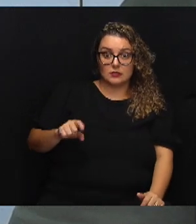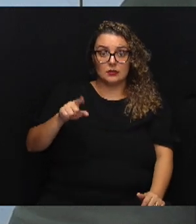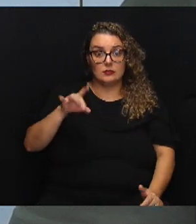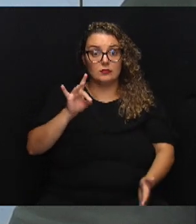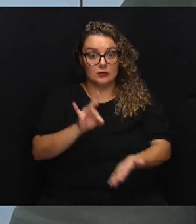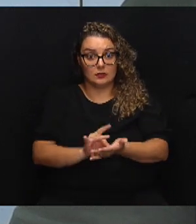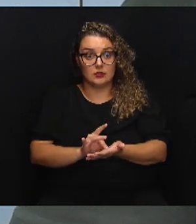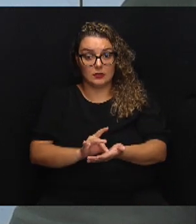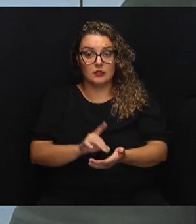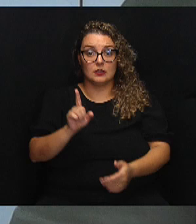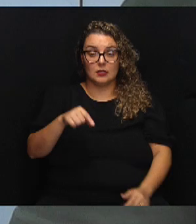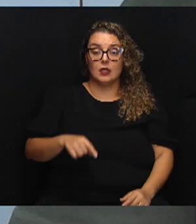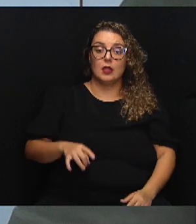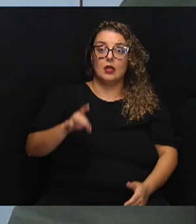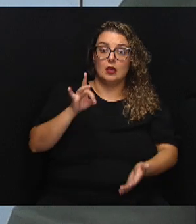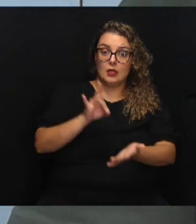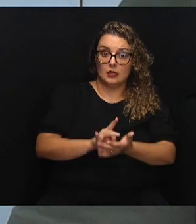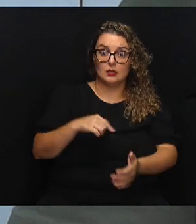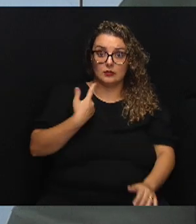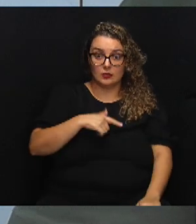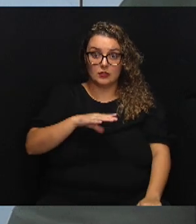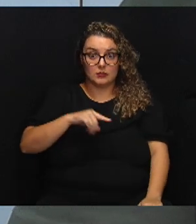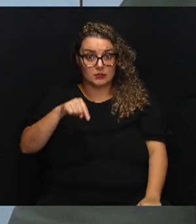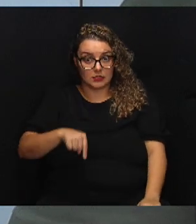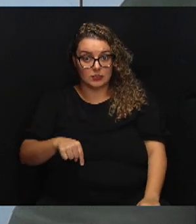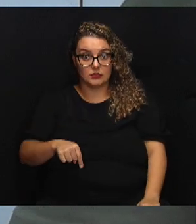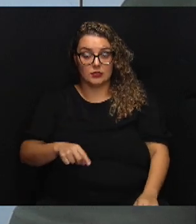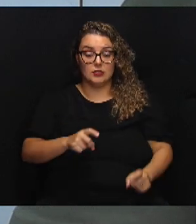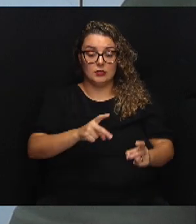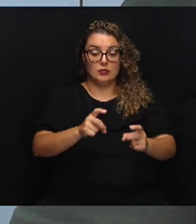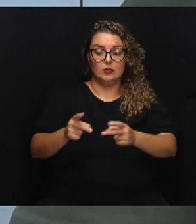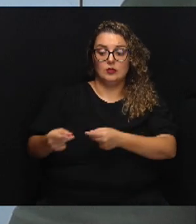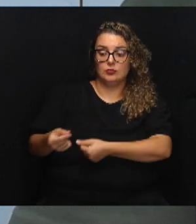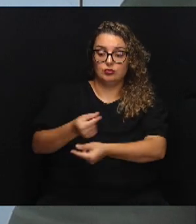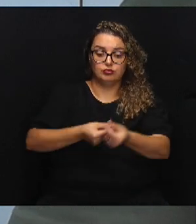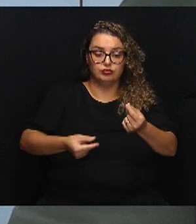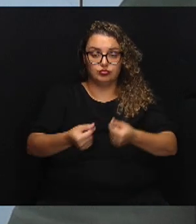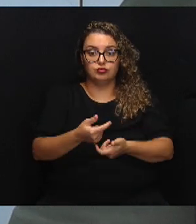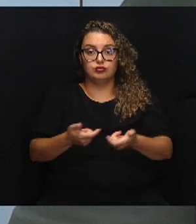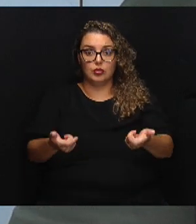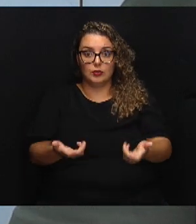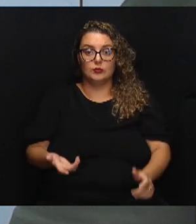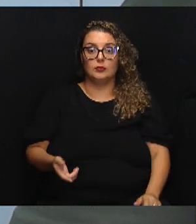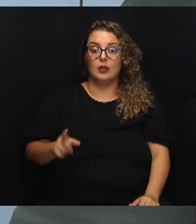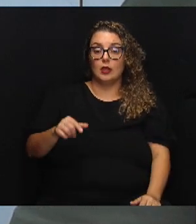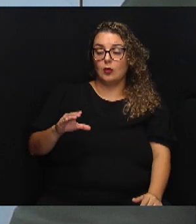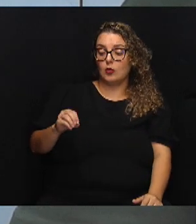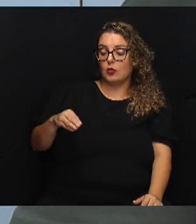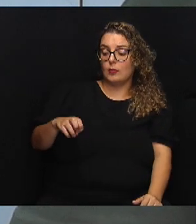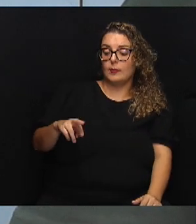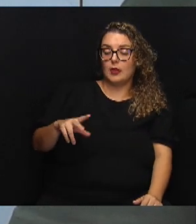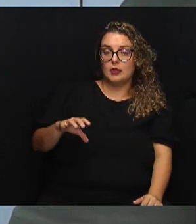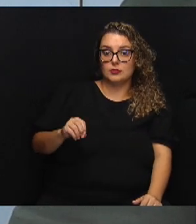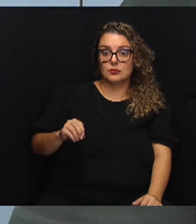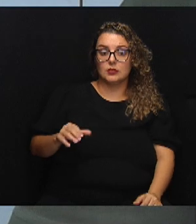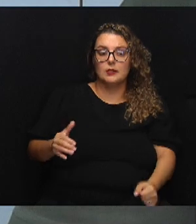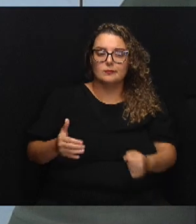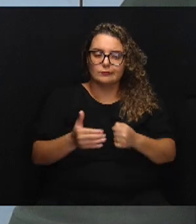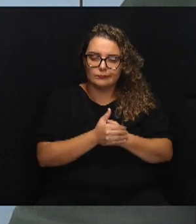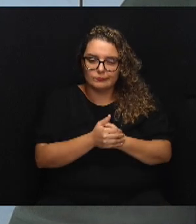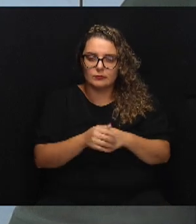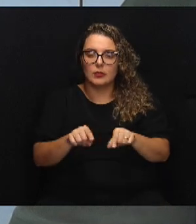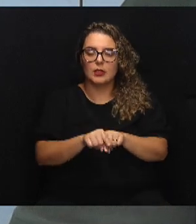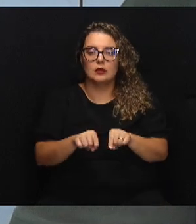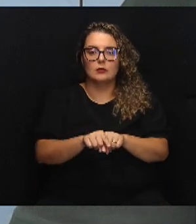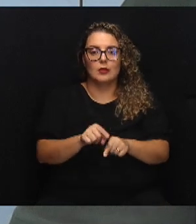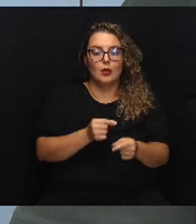é a realidade na nossa cidade também, e é um comércio que gera muito dinheiro, né? É um comércio que ele é oculto, mas ao mesmo tempo gera